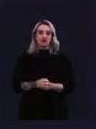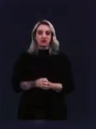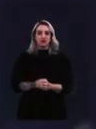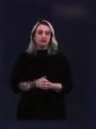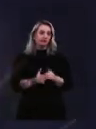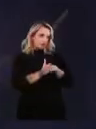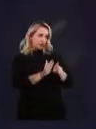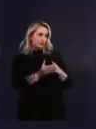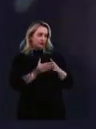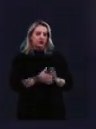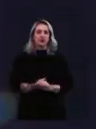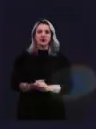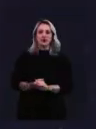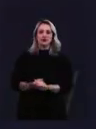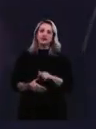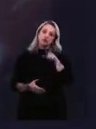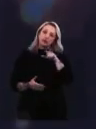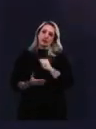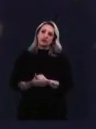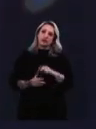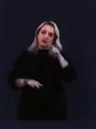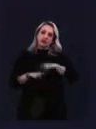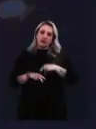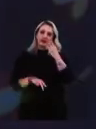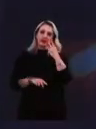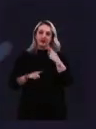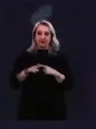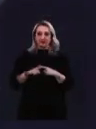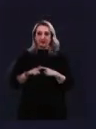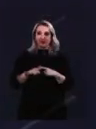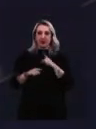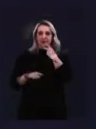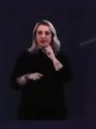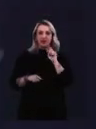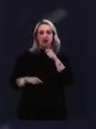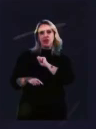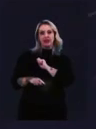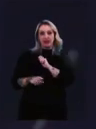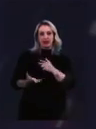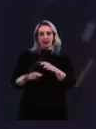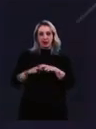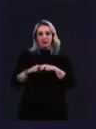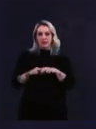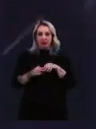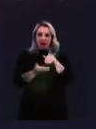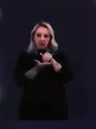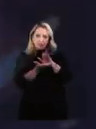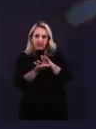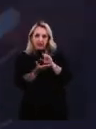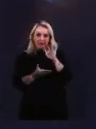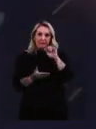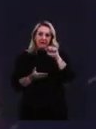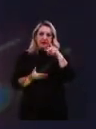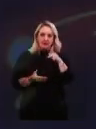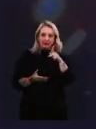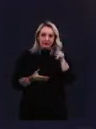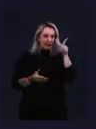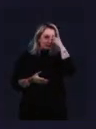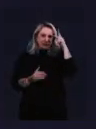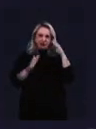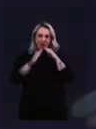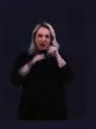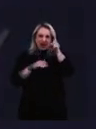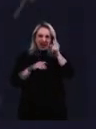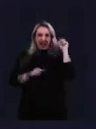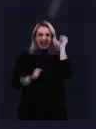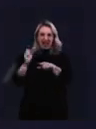candidato, tá bom. Por favor. Você foi preso 3 vezes e disse que foi só na delegacia por conta de despejo. Na Fiesp tinha alguém morando lá quando você